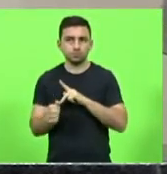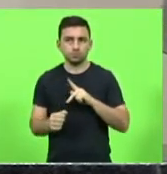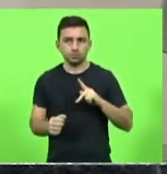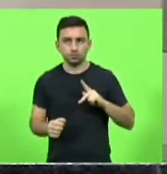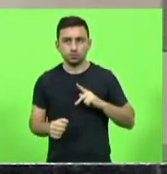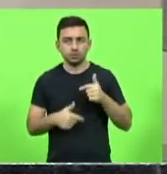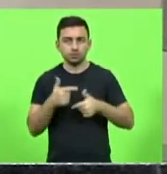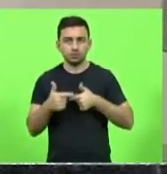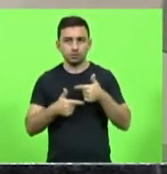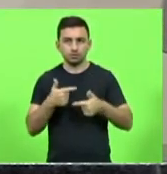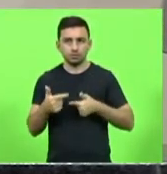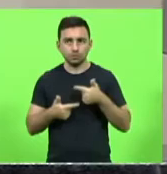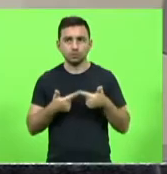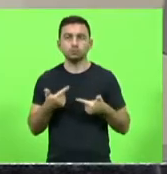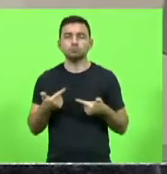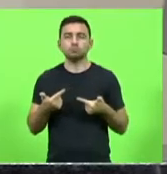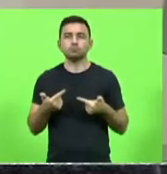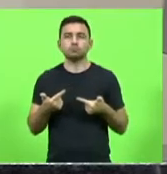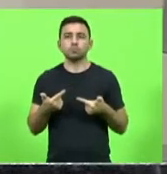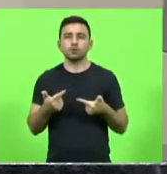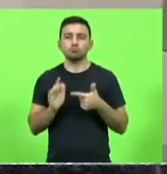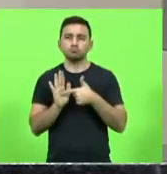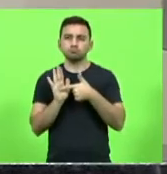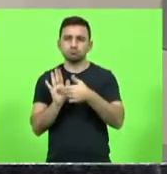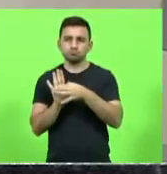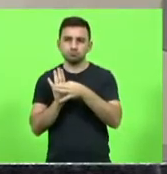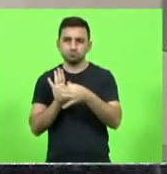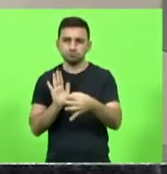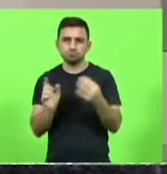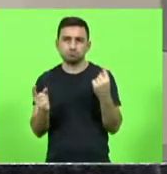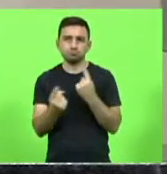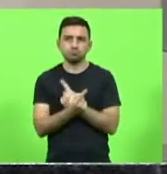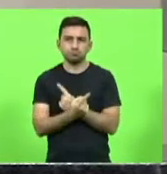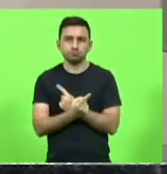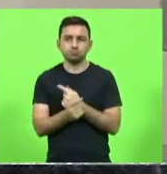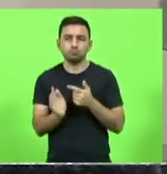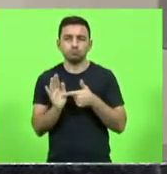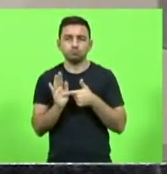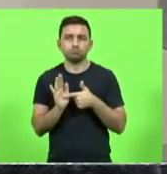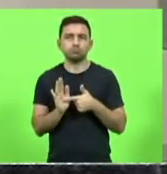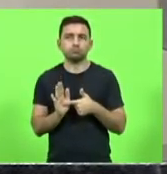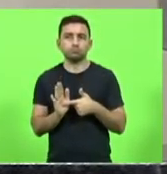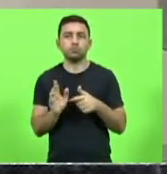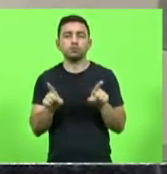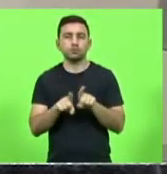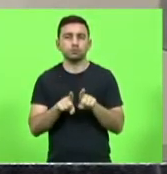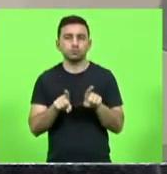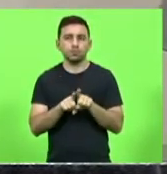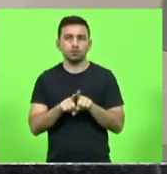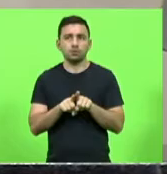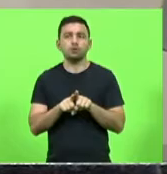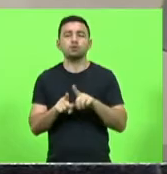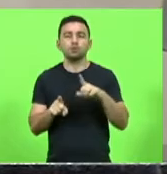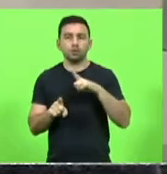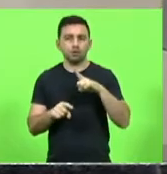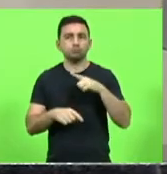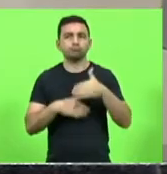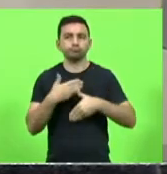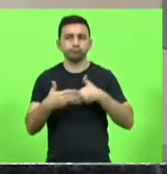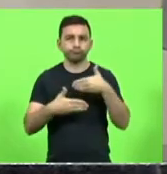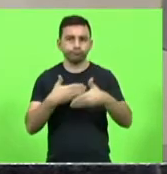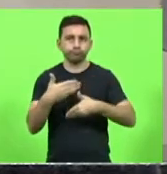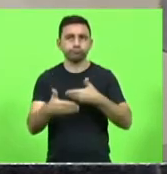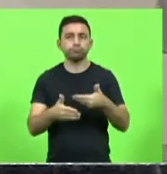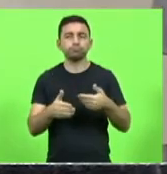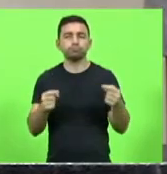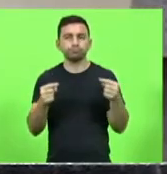Público apresentaram pareceres contrários à seguinte matéria, que a mesma terá seu encaminhamento conforme o regimento